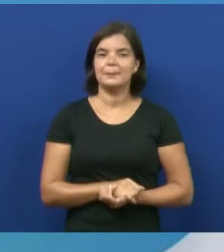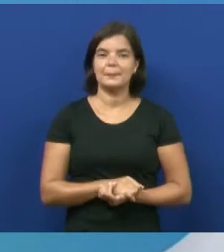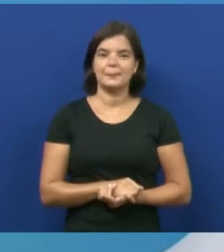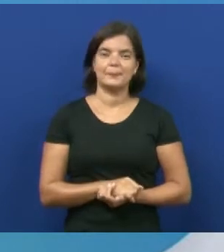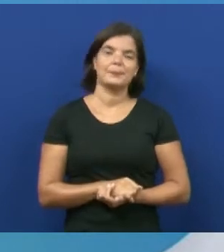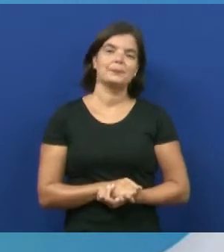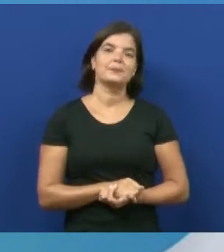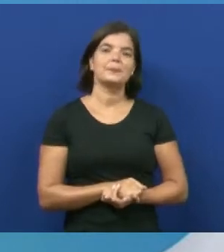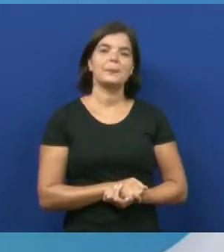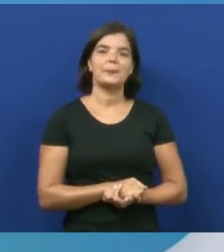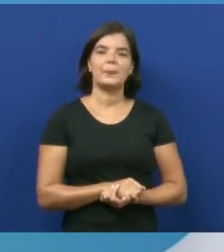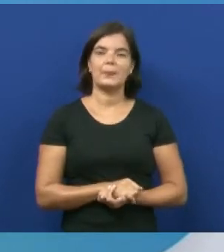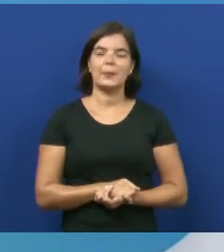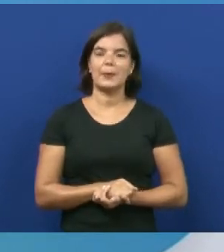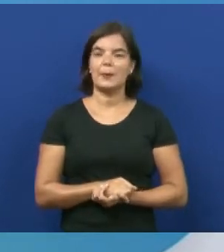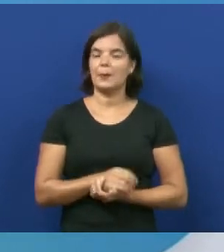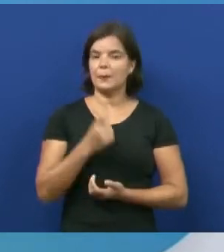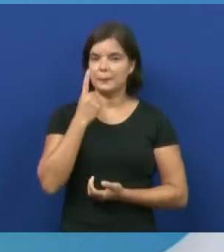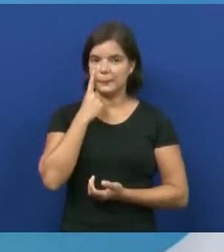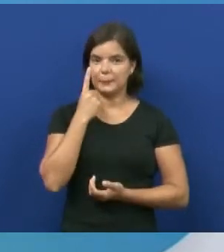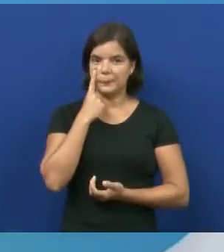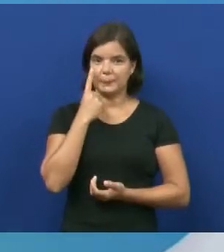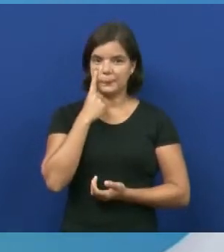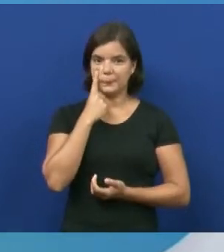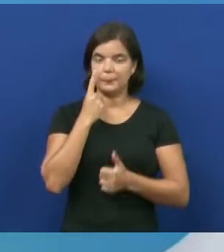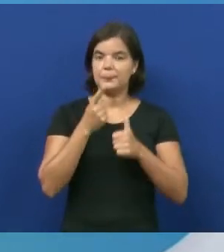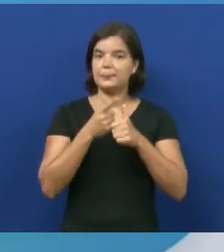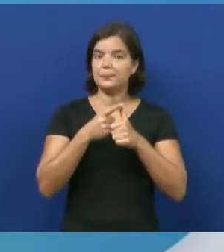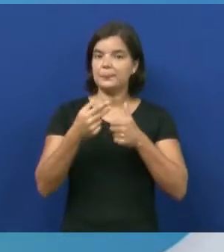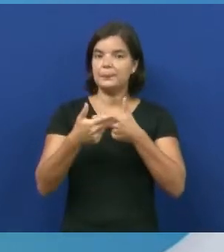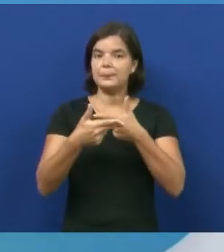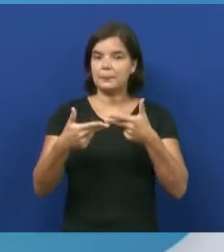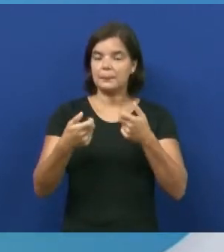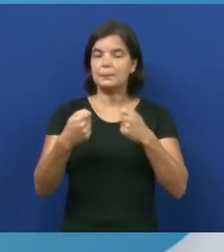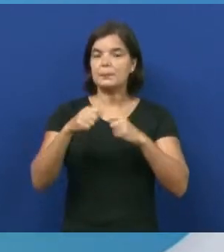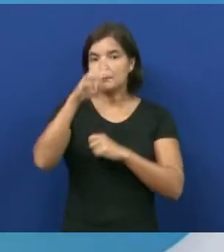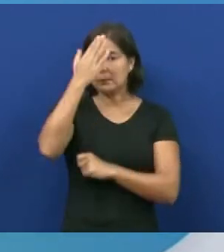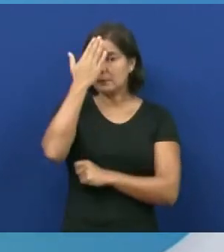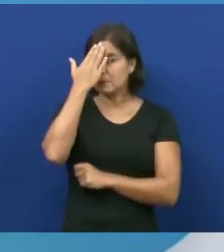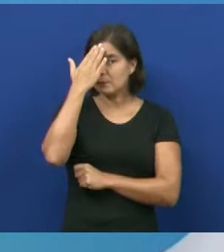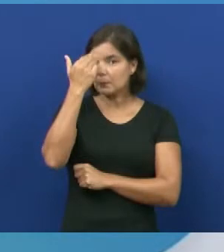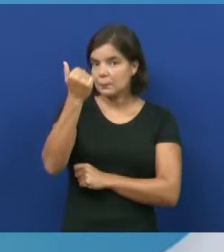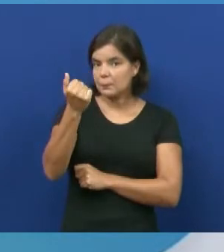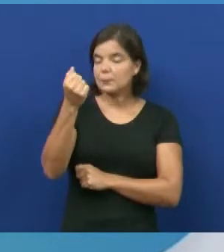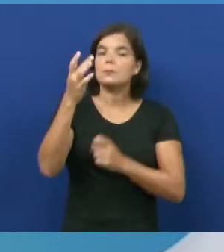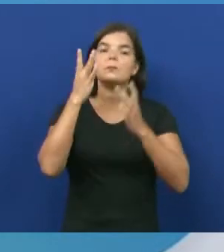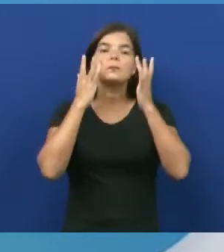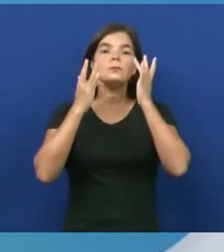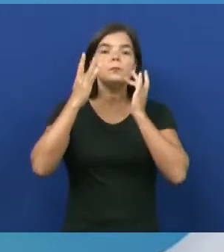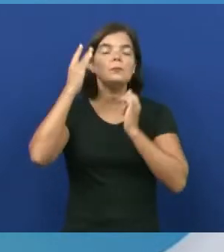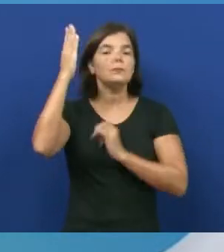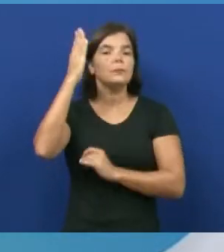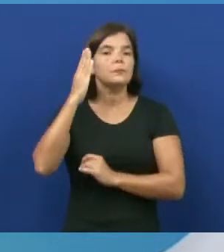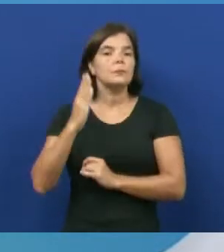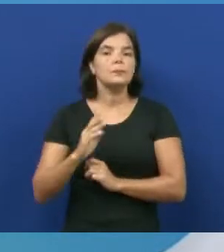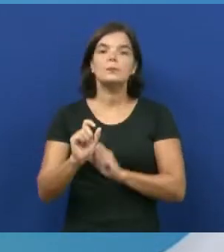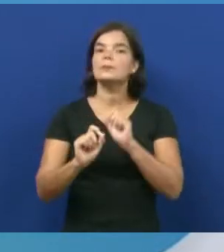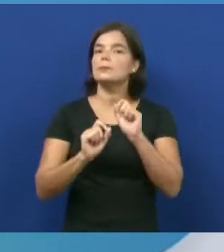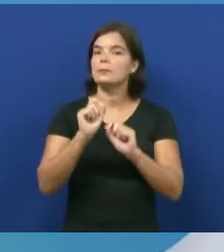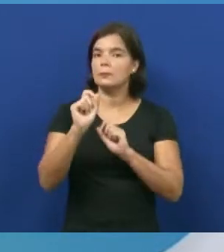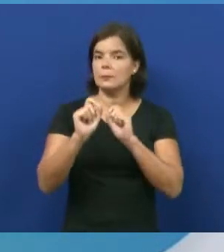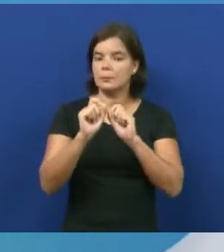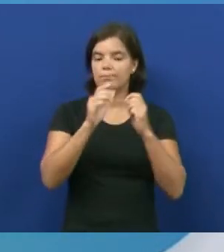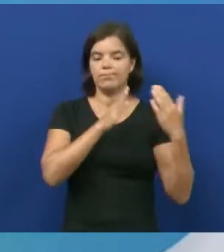Vamos lá? Olha, gente, a primeira coisa que a gente precisa saber sobre o teatro brasileiro é que o teatro brasileiro